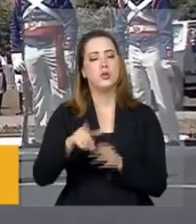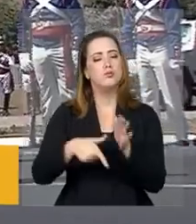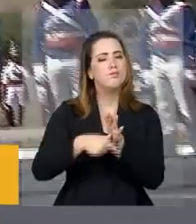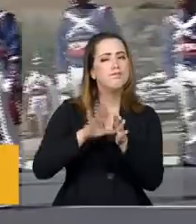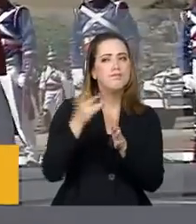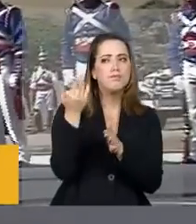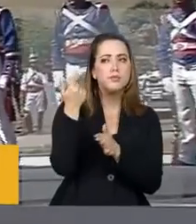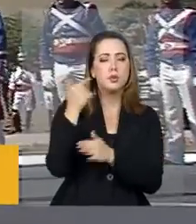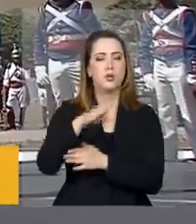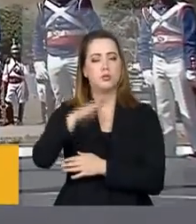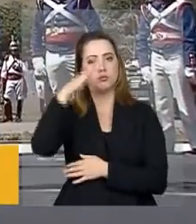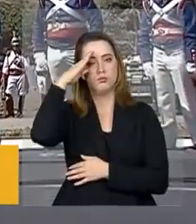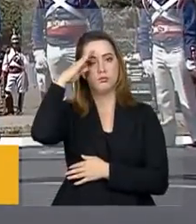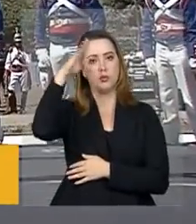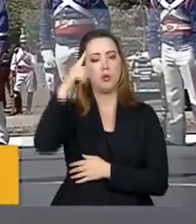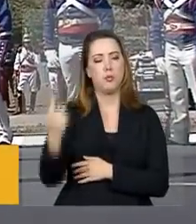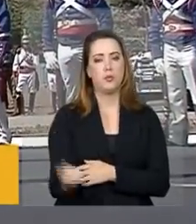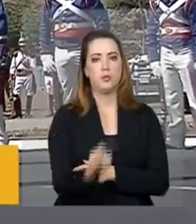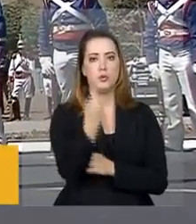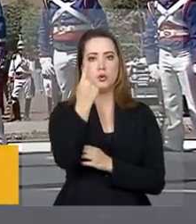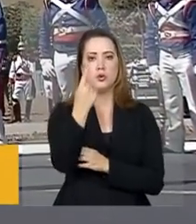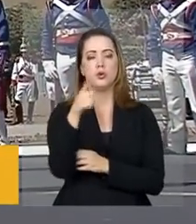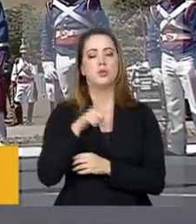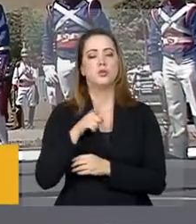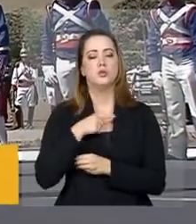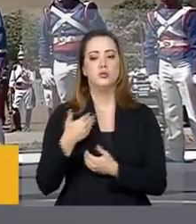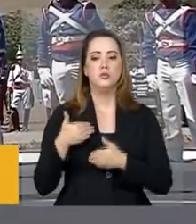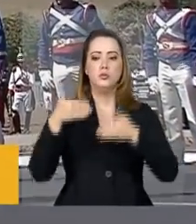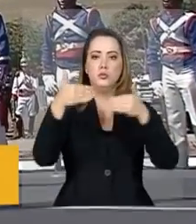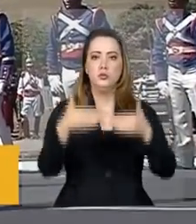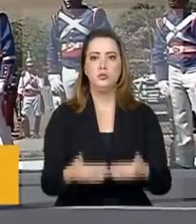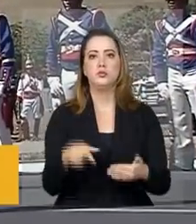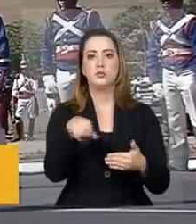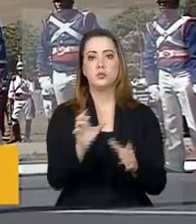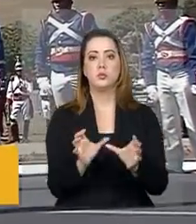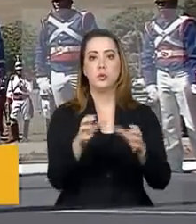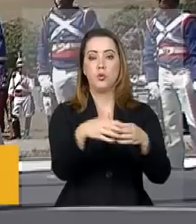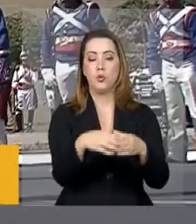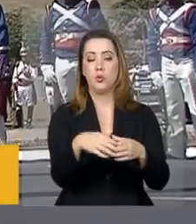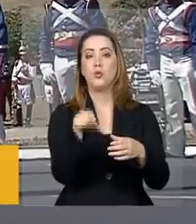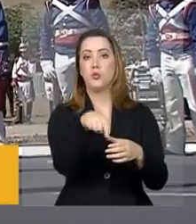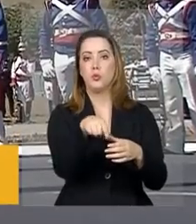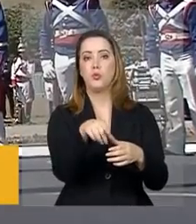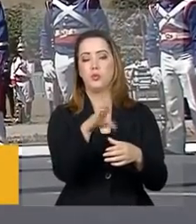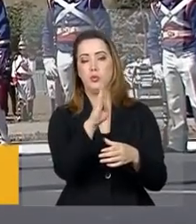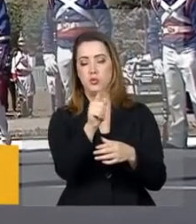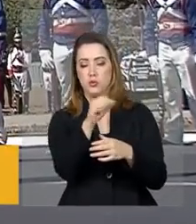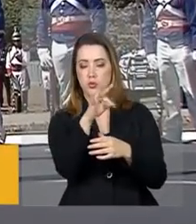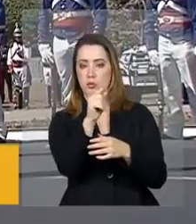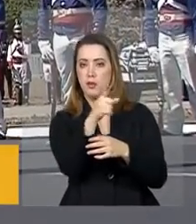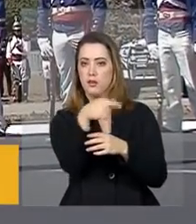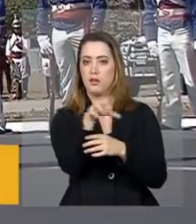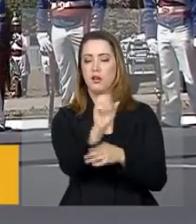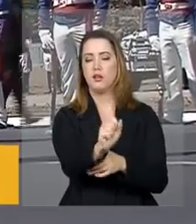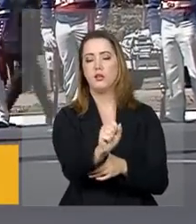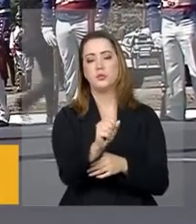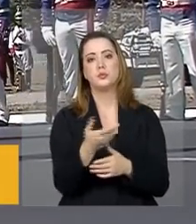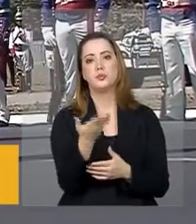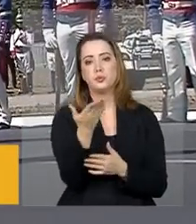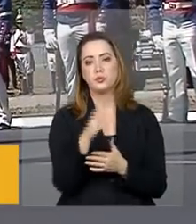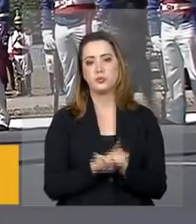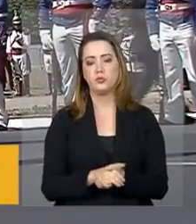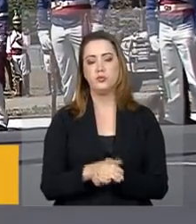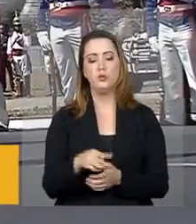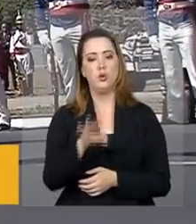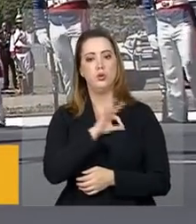foi o primeiro porta-estandarte desse batalhão. E ele fez parte do batalhão? Do batalhão, exatamente. Da Guarda Presidencial, que na época